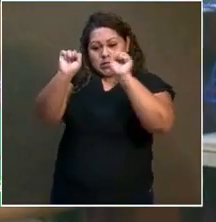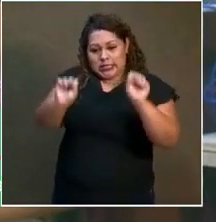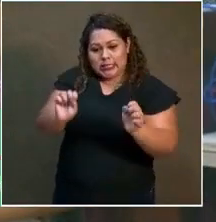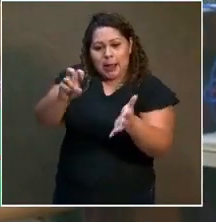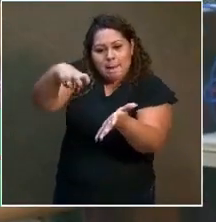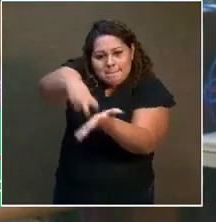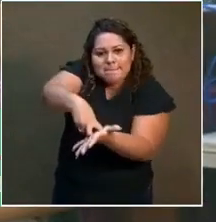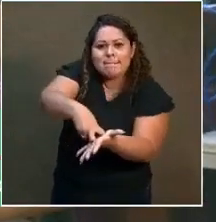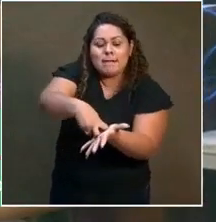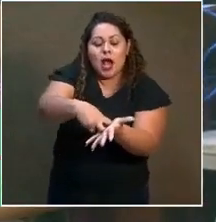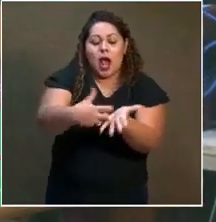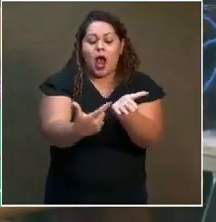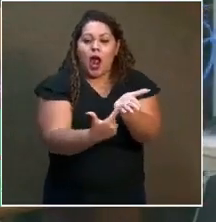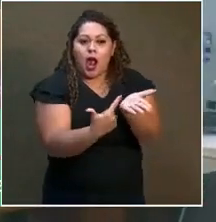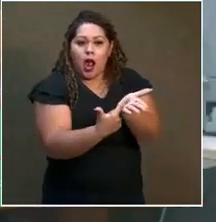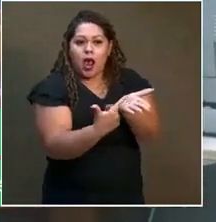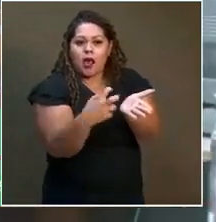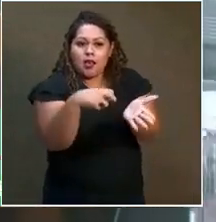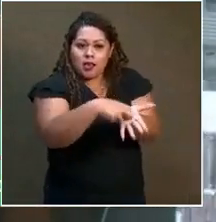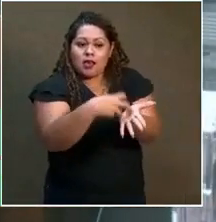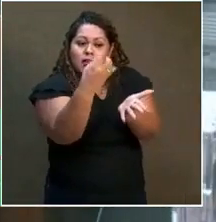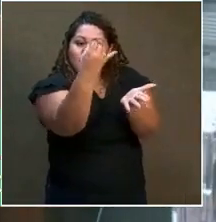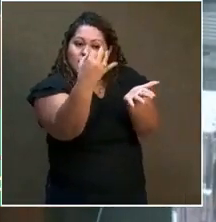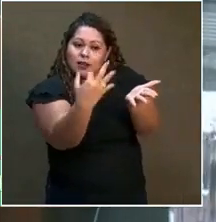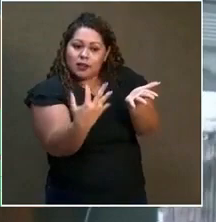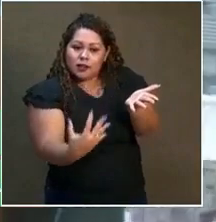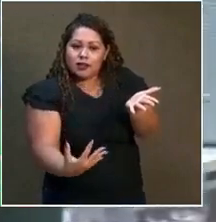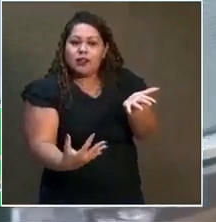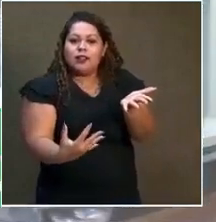código penal, ele traz um sistema